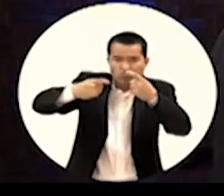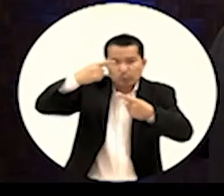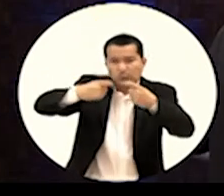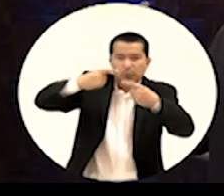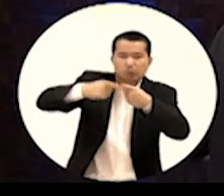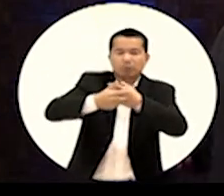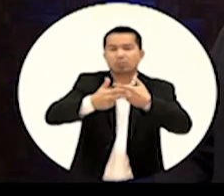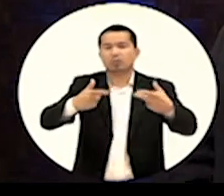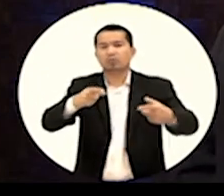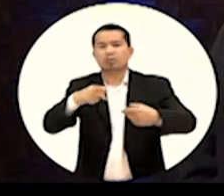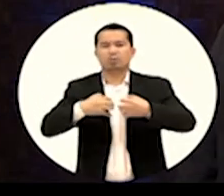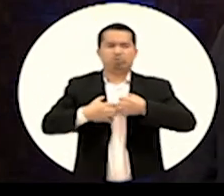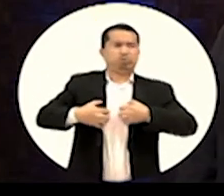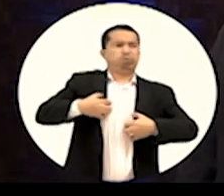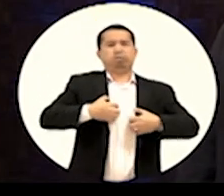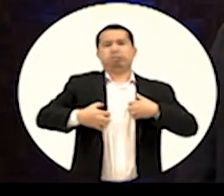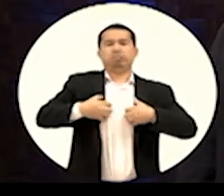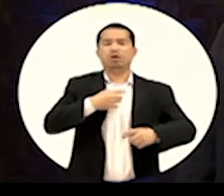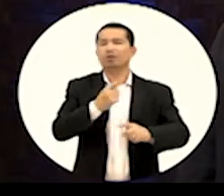É espiritual.